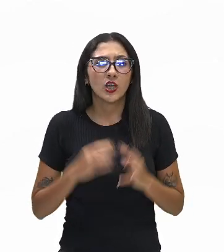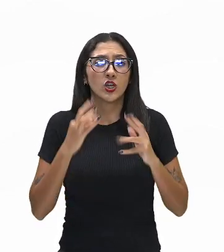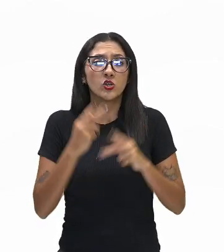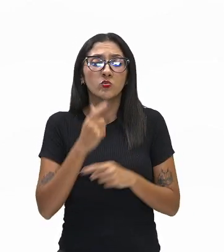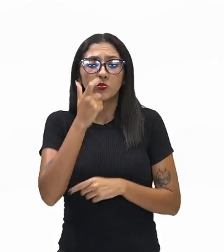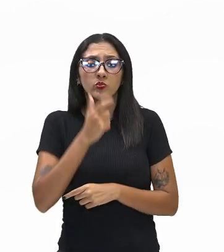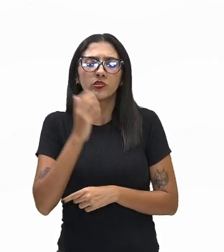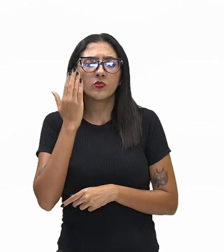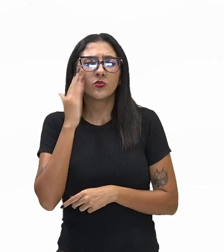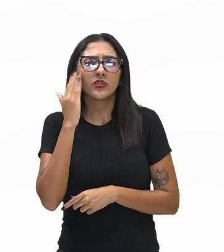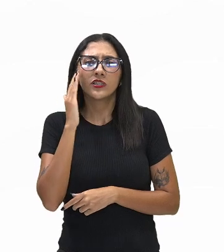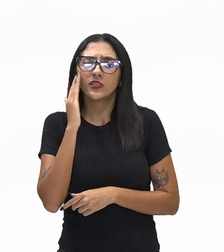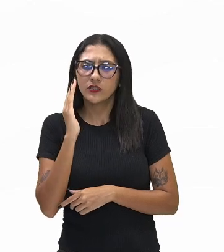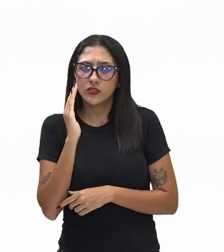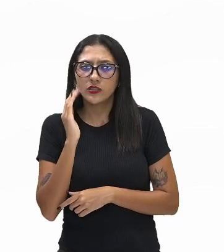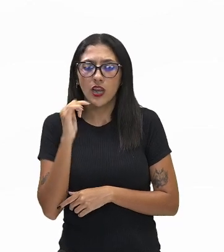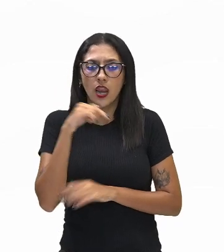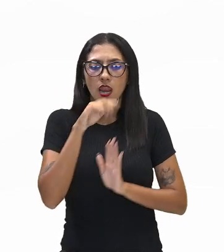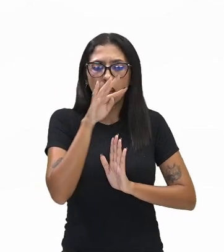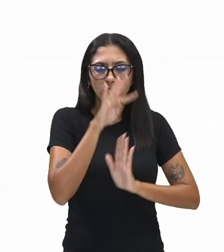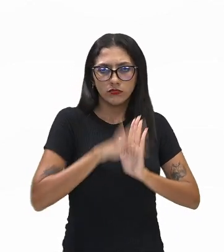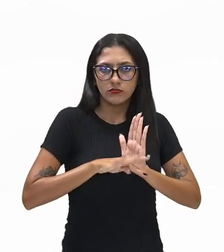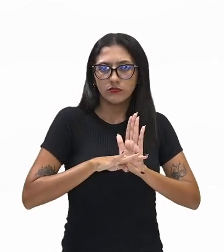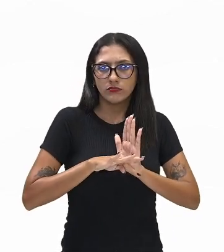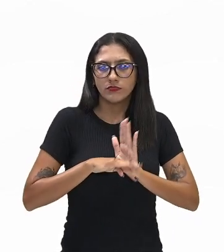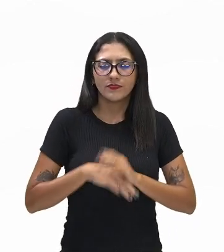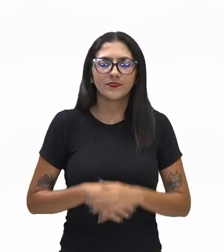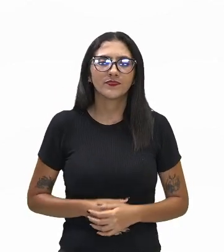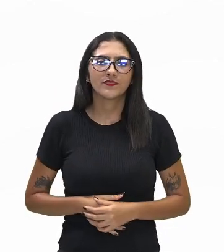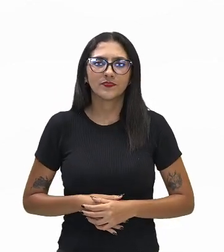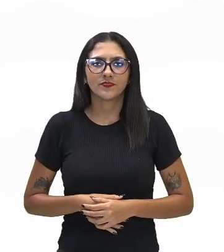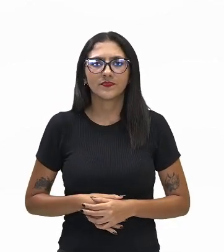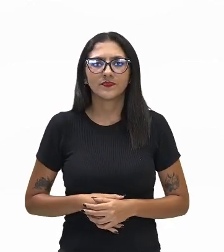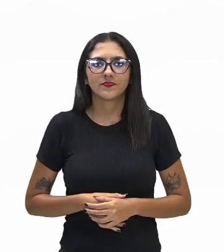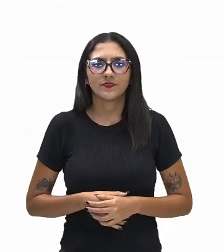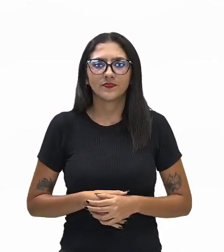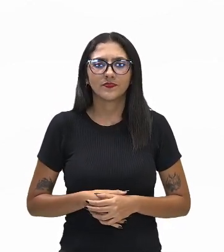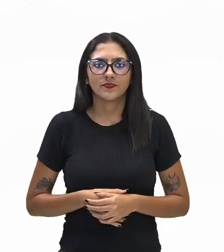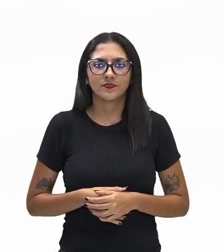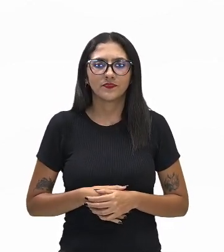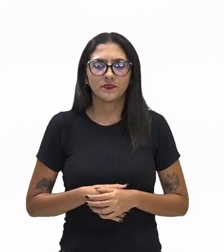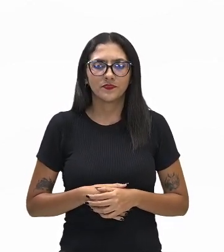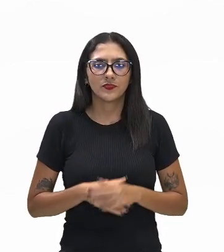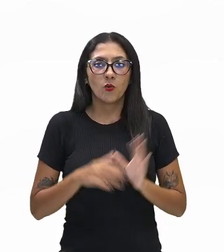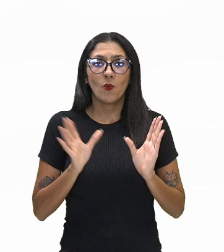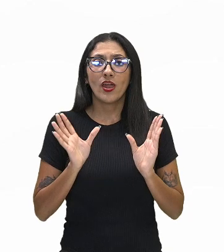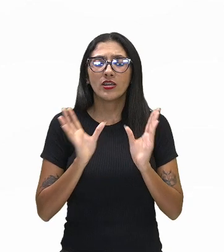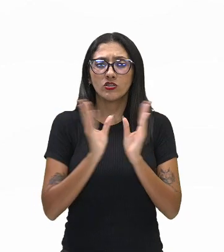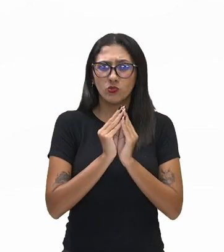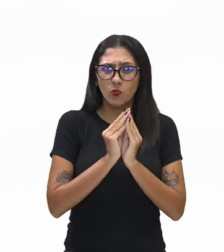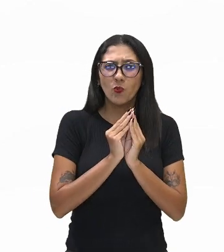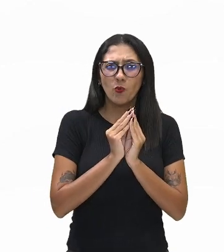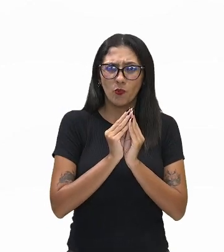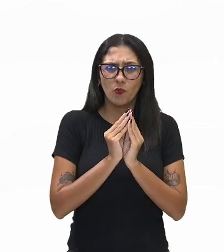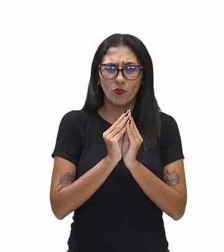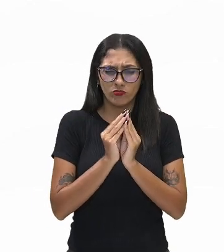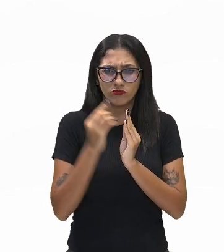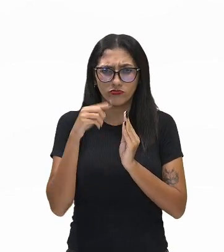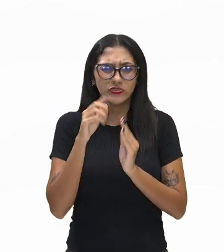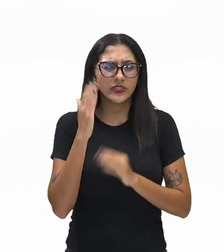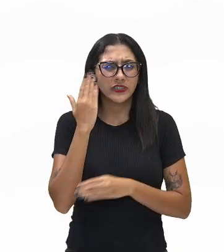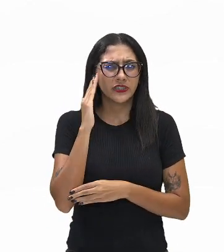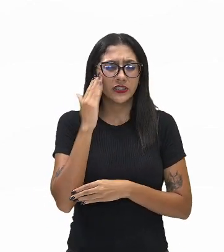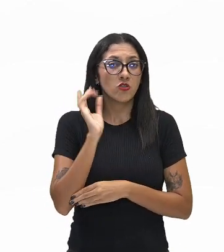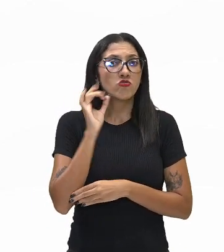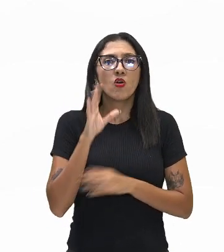mais relevante. Então, já no resumo, vocês compreenderam a diferença, né? Só